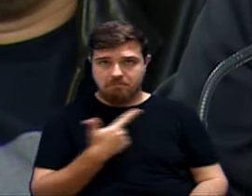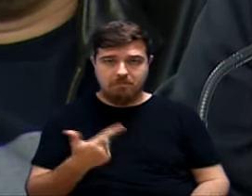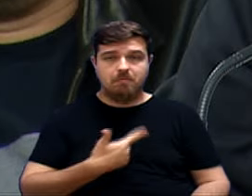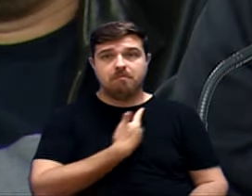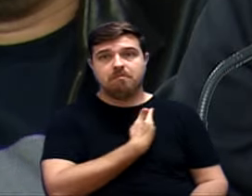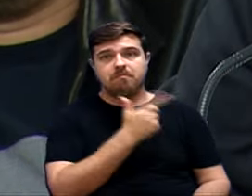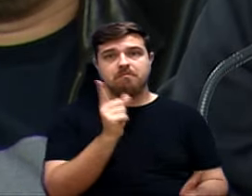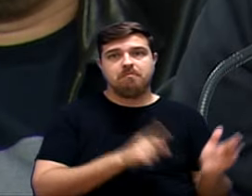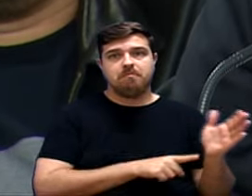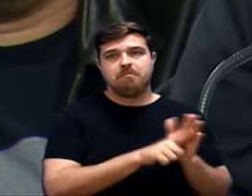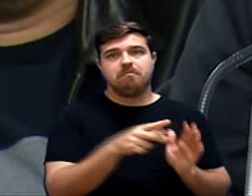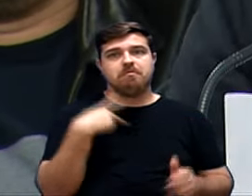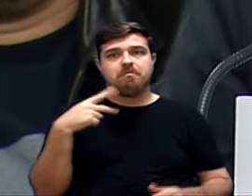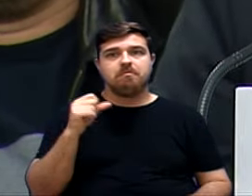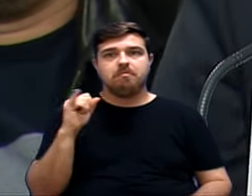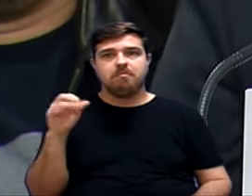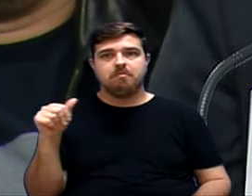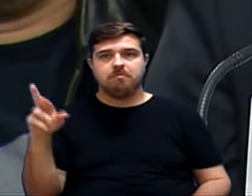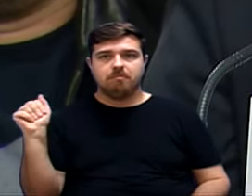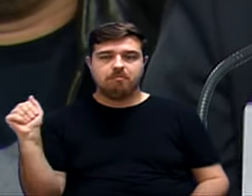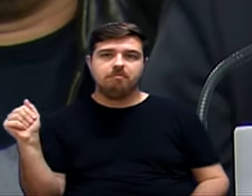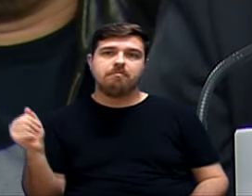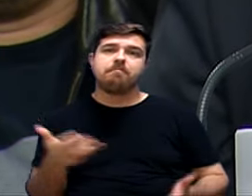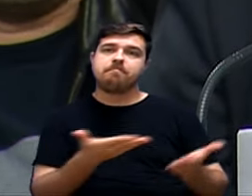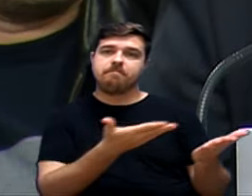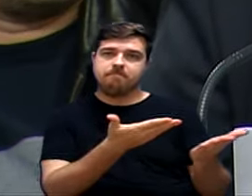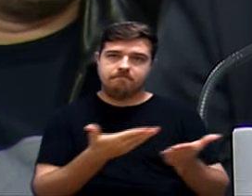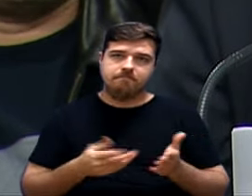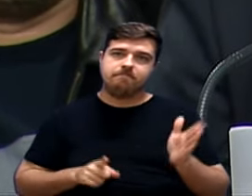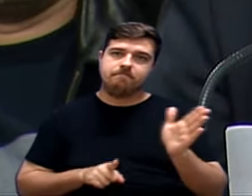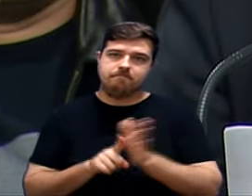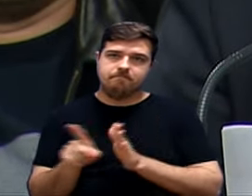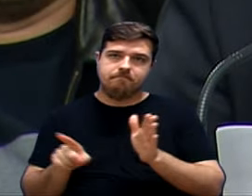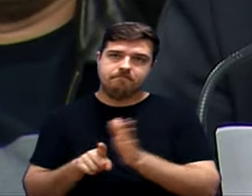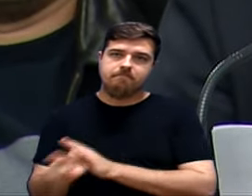pergunta vereadora Iara Bernardo por favor Voss excelência fazer a